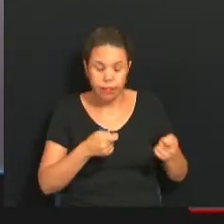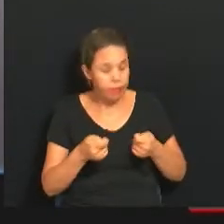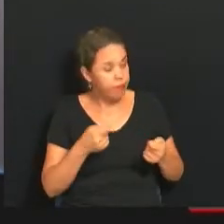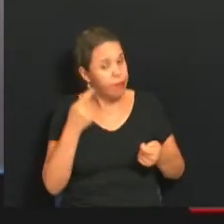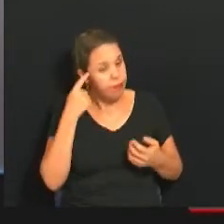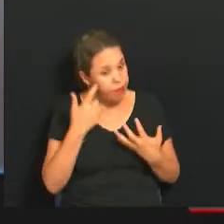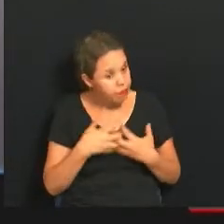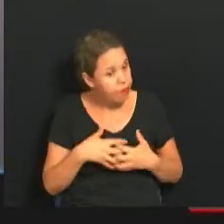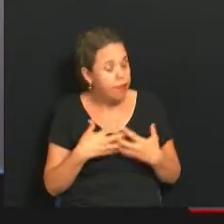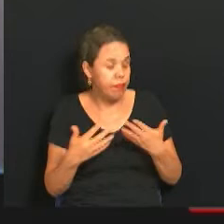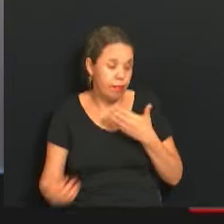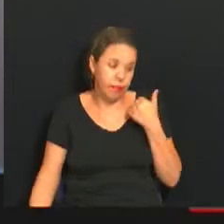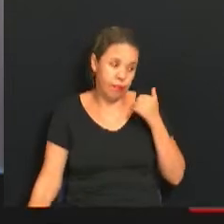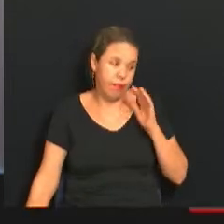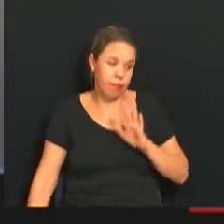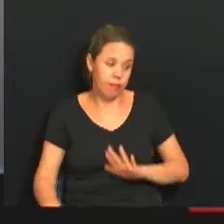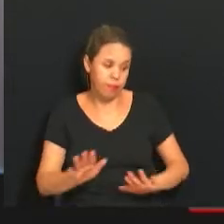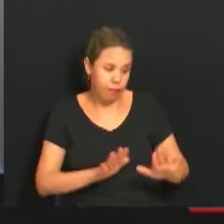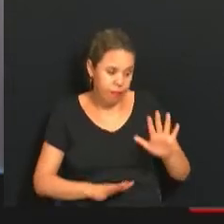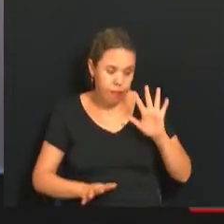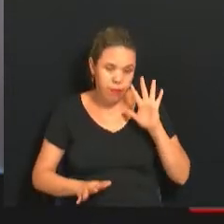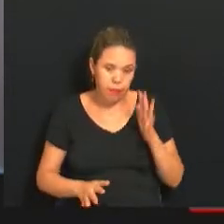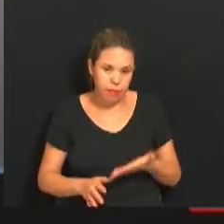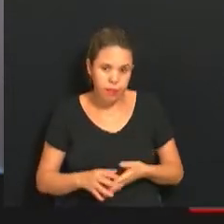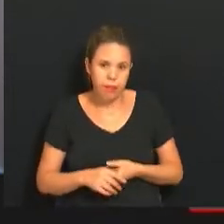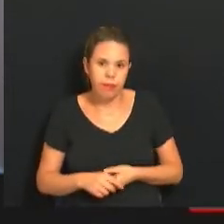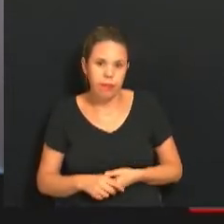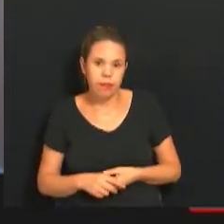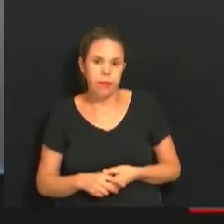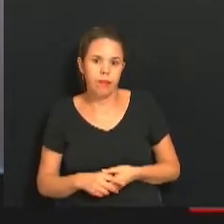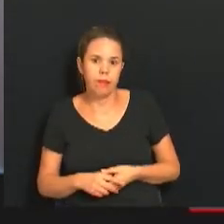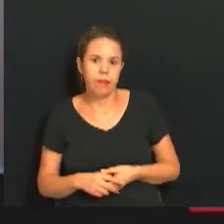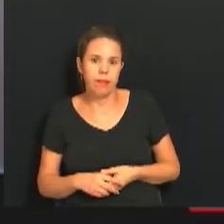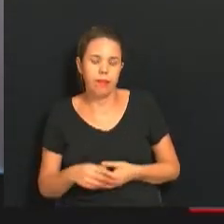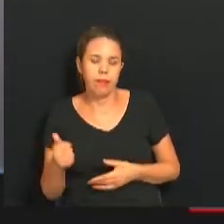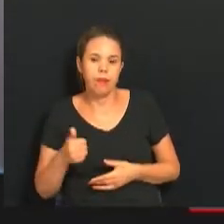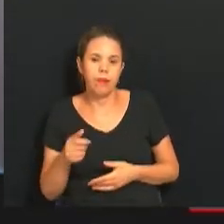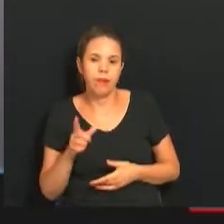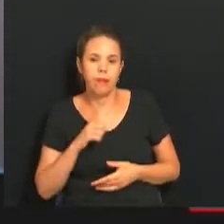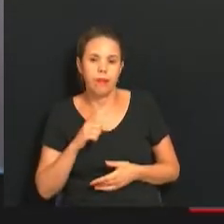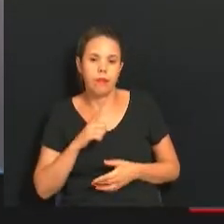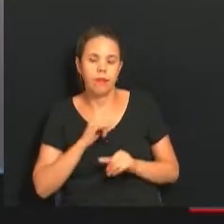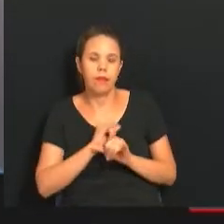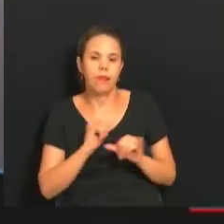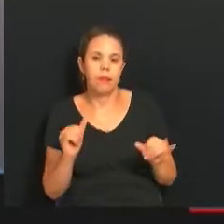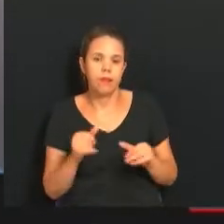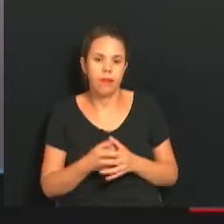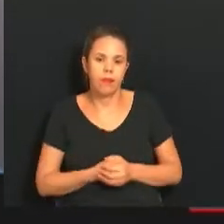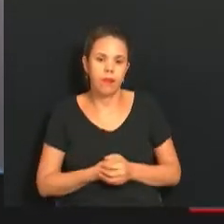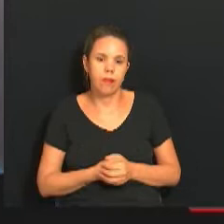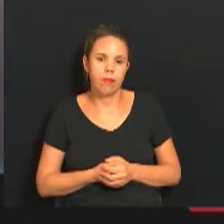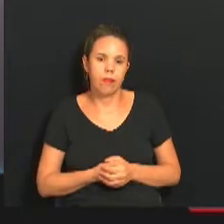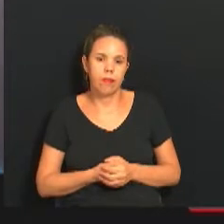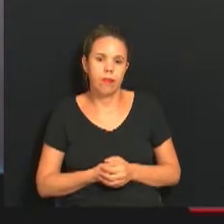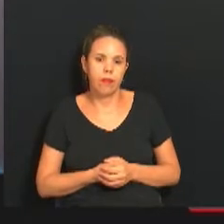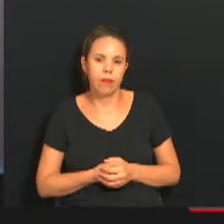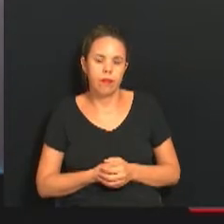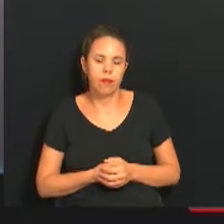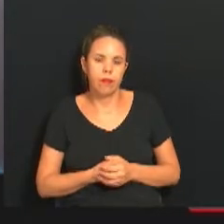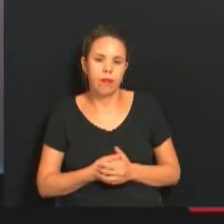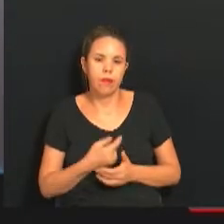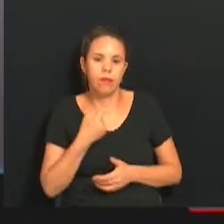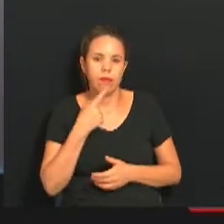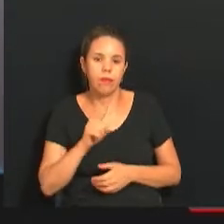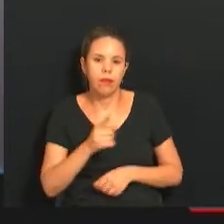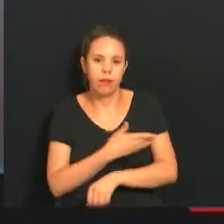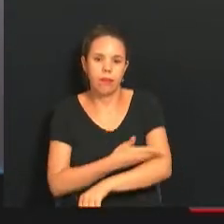bem nas potenciais consequências dessas sanções. As primeiras sanções que foram anunciadas foram sanções às quais a Rússia já está acostumada